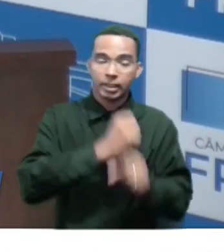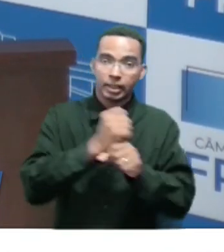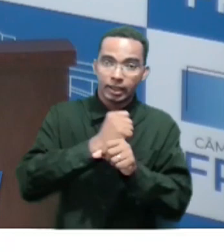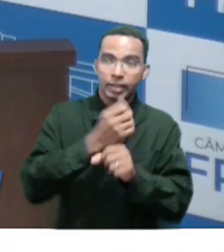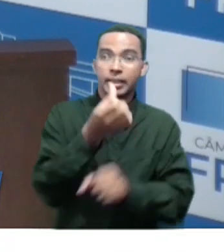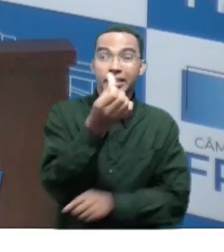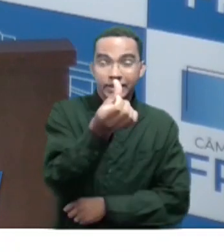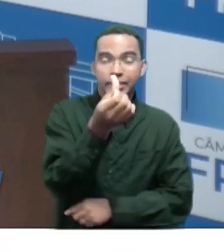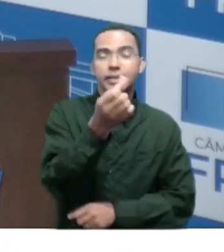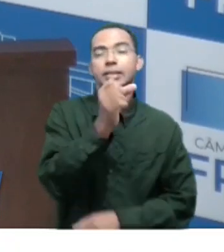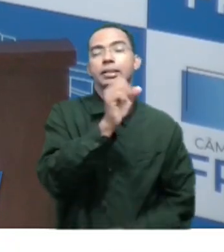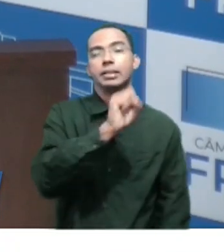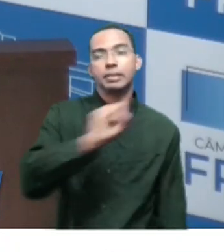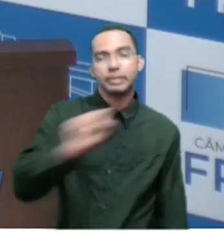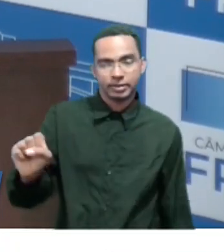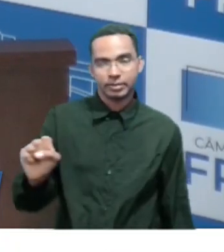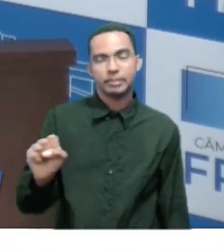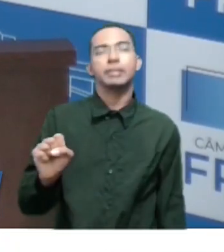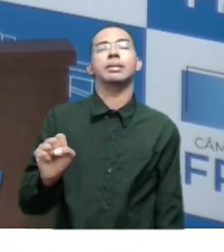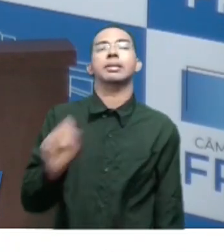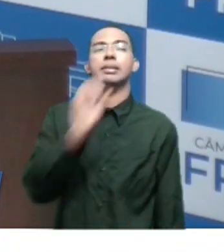6 meses,